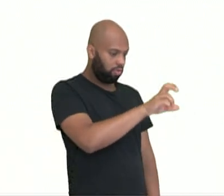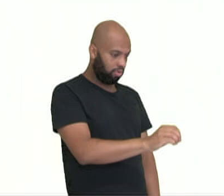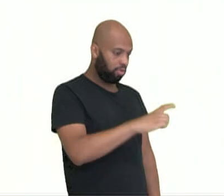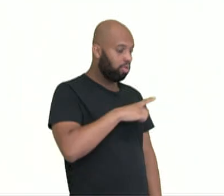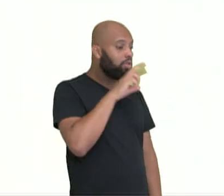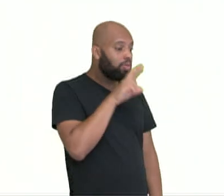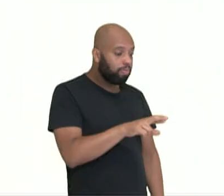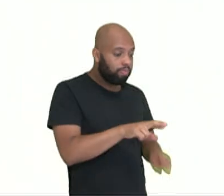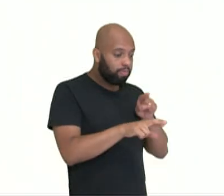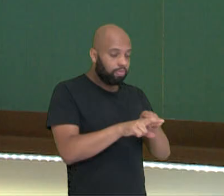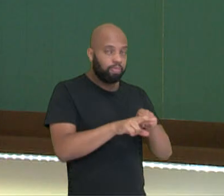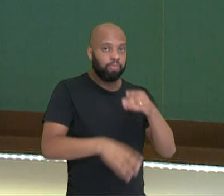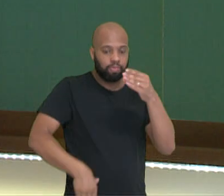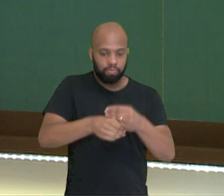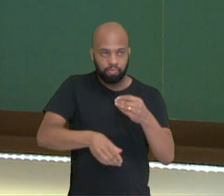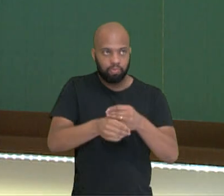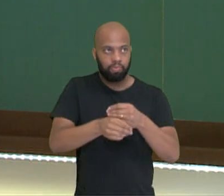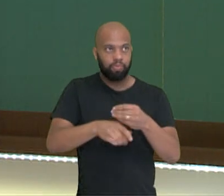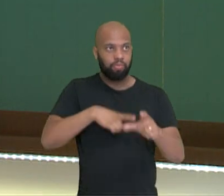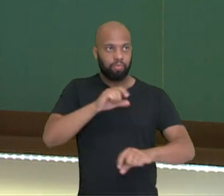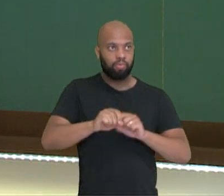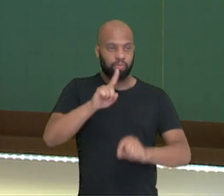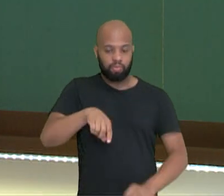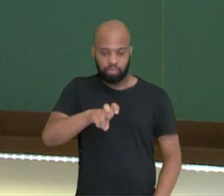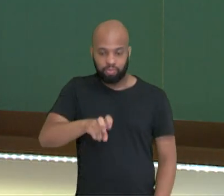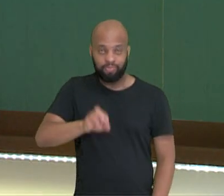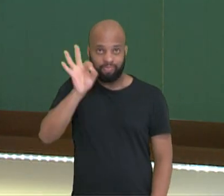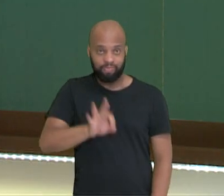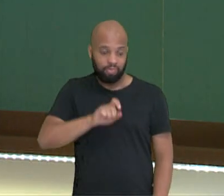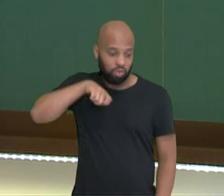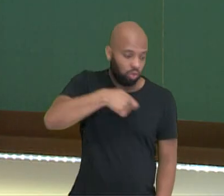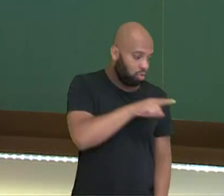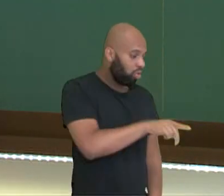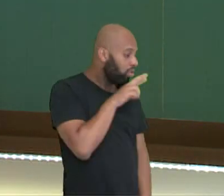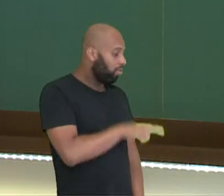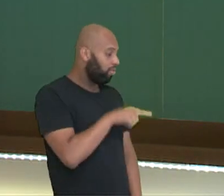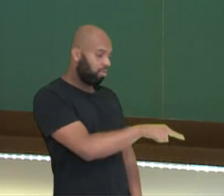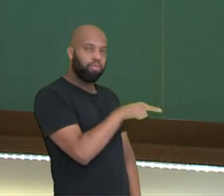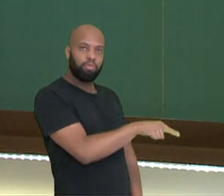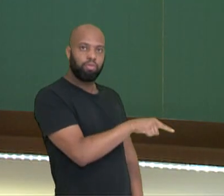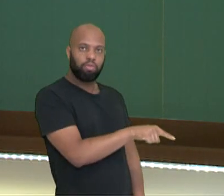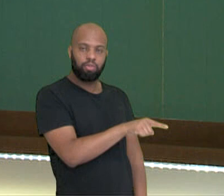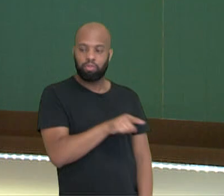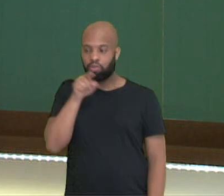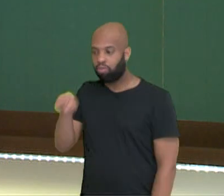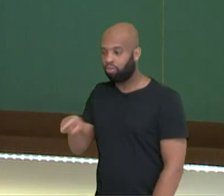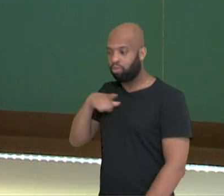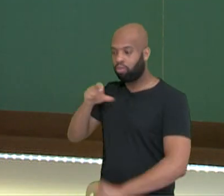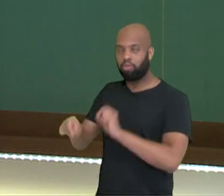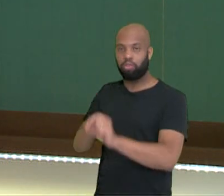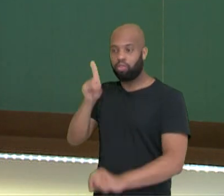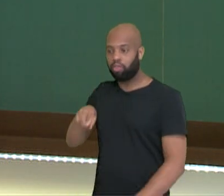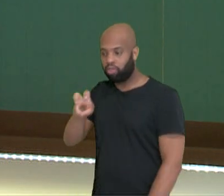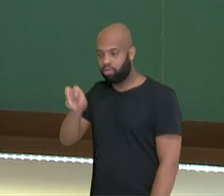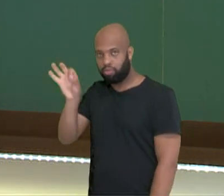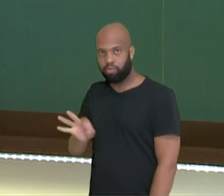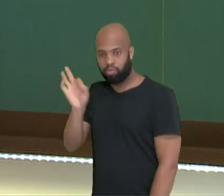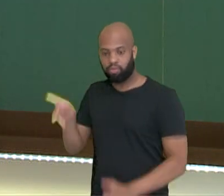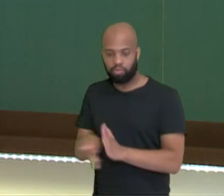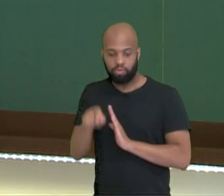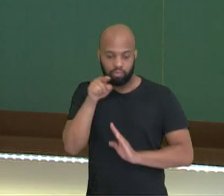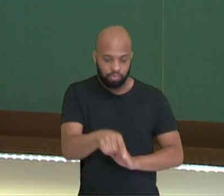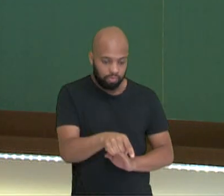Aqui no mês 2, você vai considerar 5% sobre o valor do mês 1. E aqui no mês 3, 5% sobre o valor do